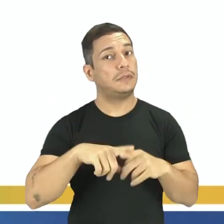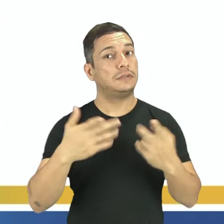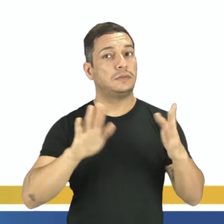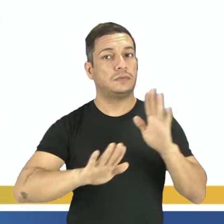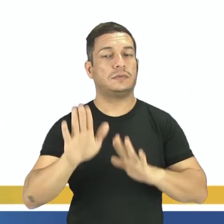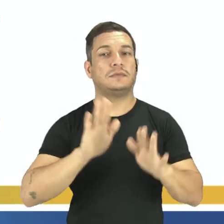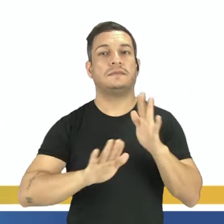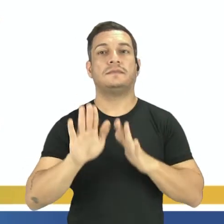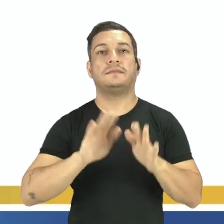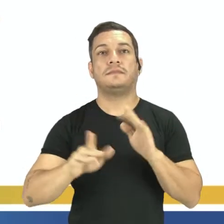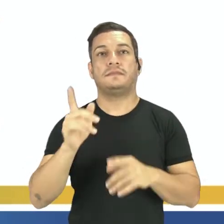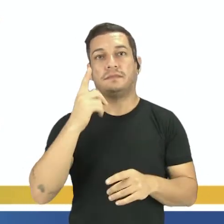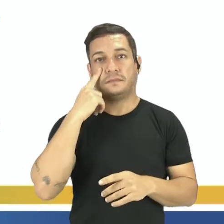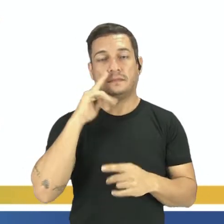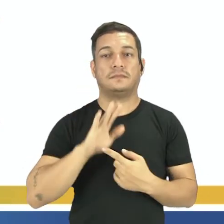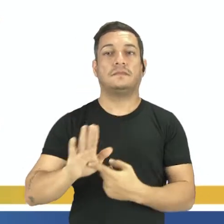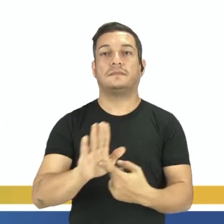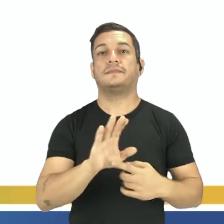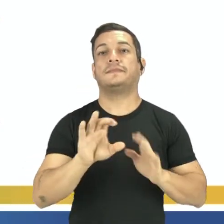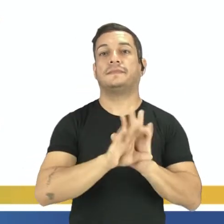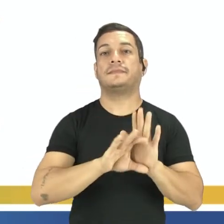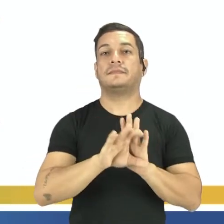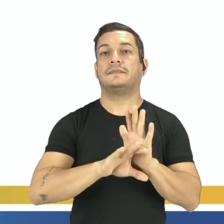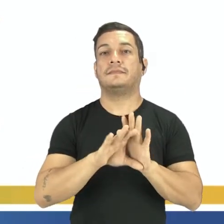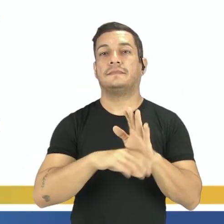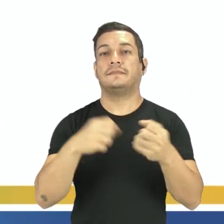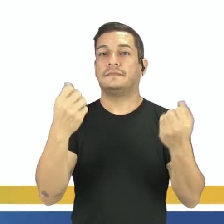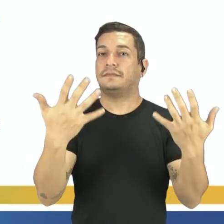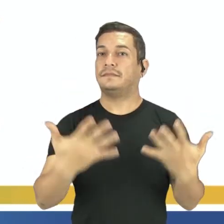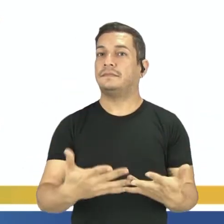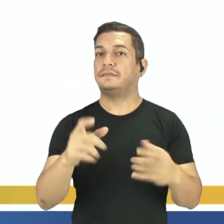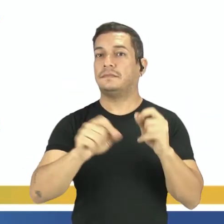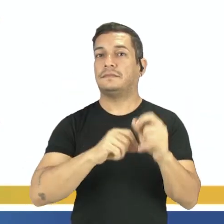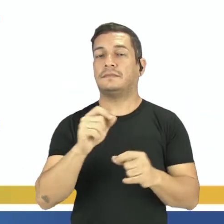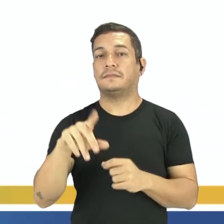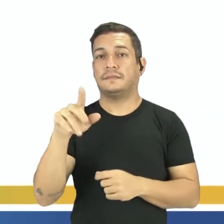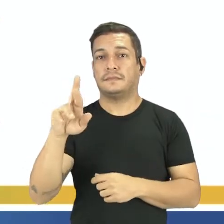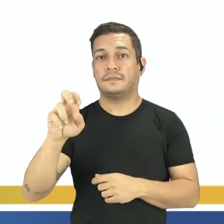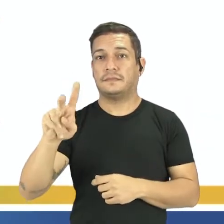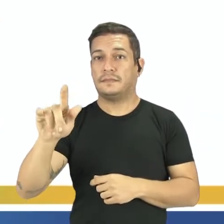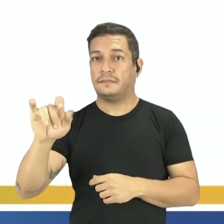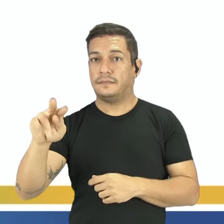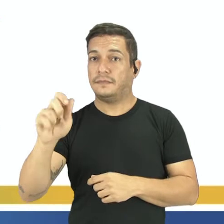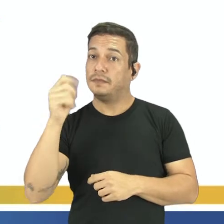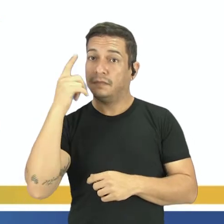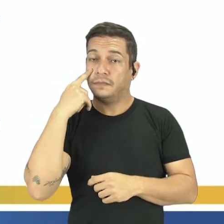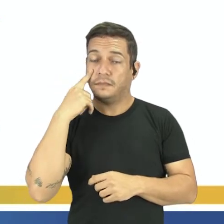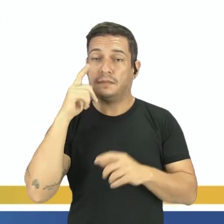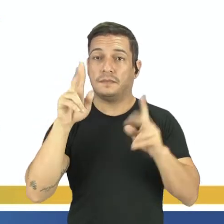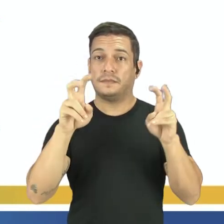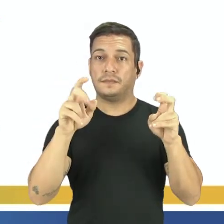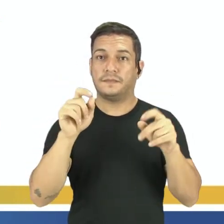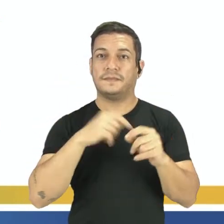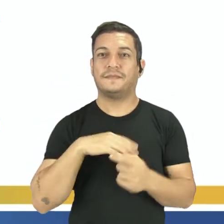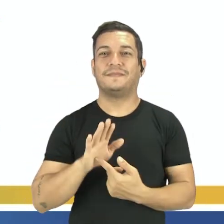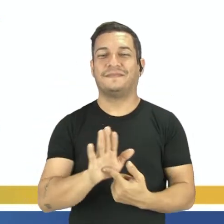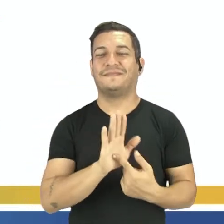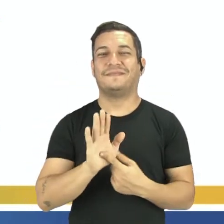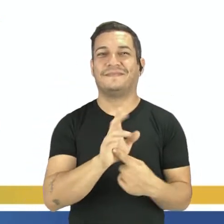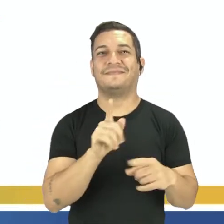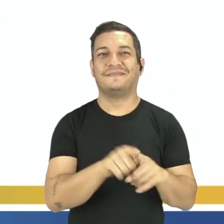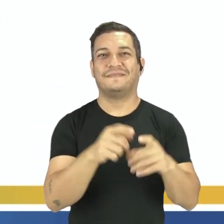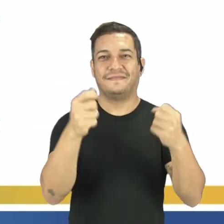cuidado, exposição do conceito com uma explicação sobre a relevância para o tema que será abordado. Não é só conceituar, você também